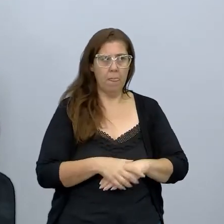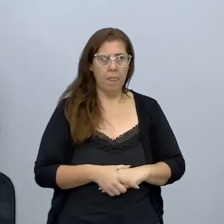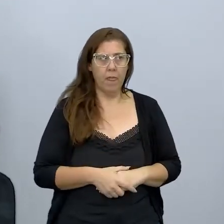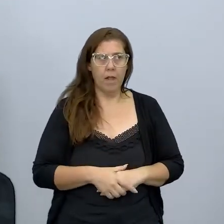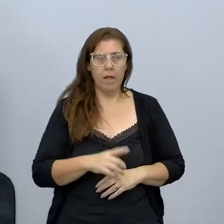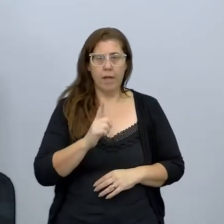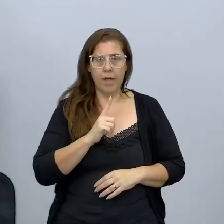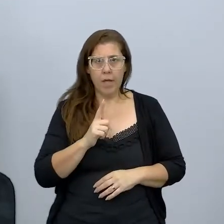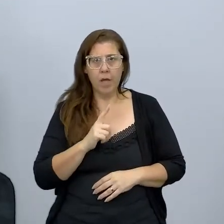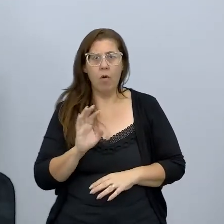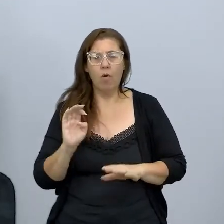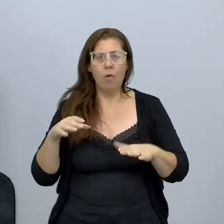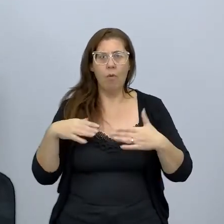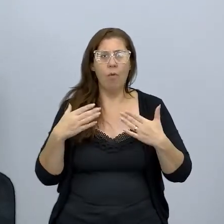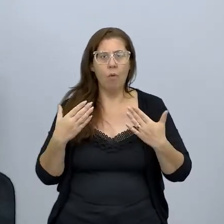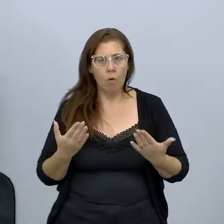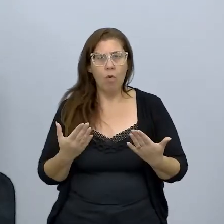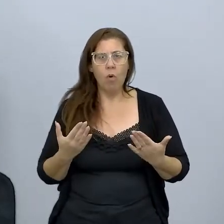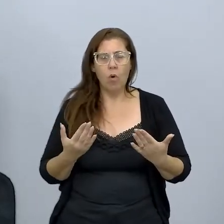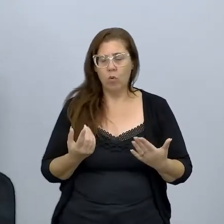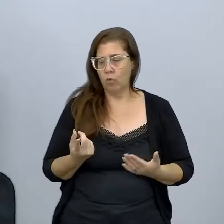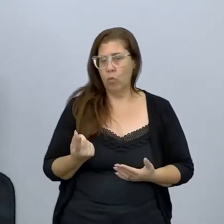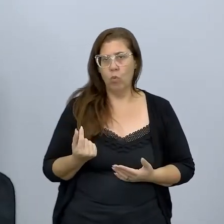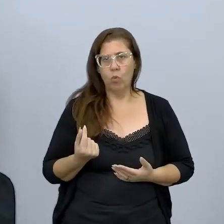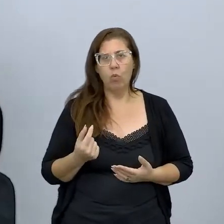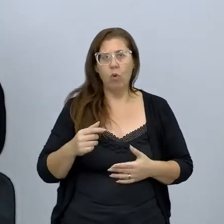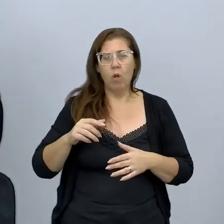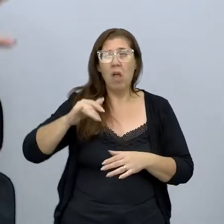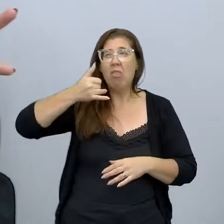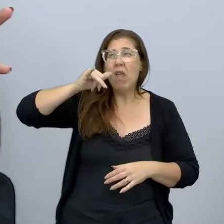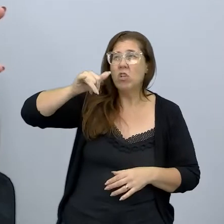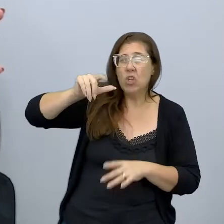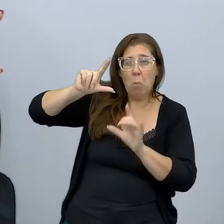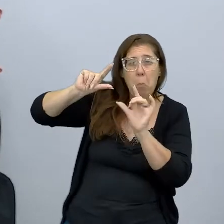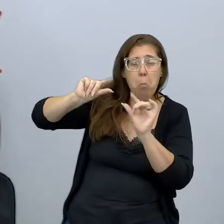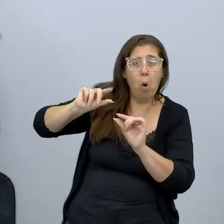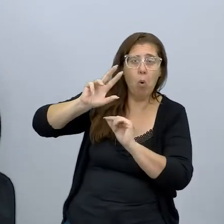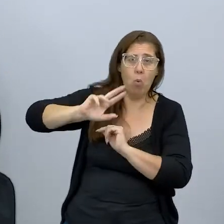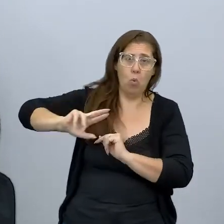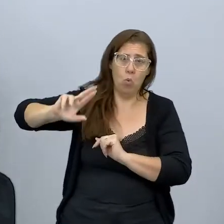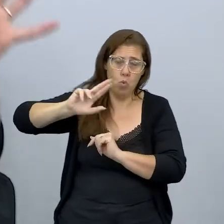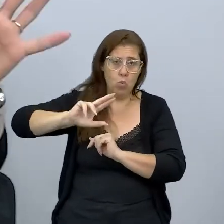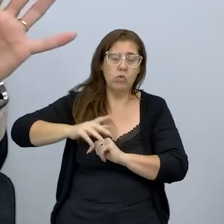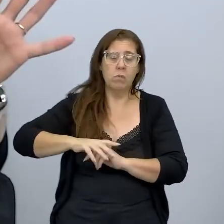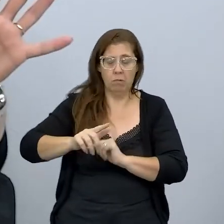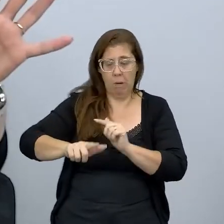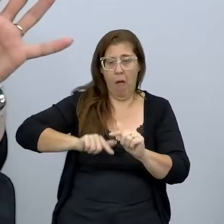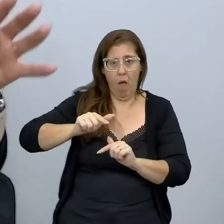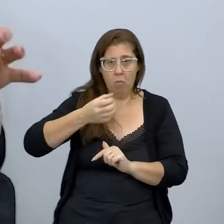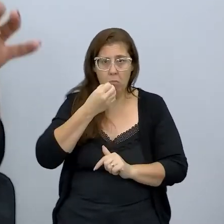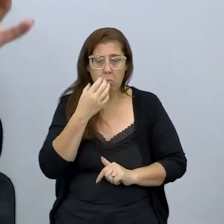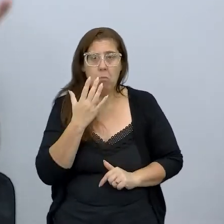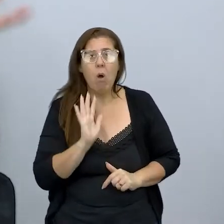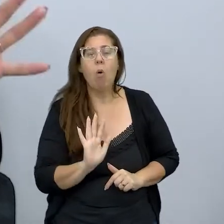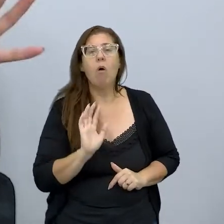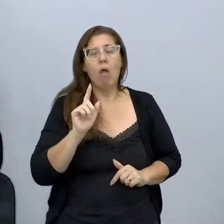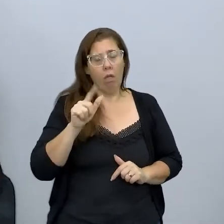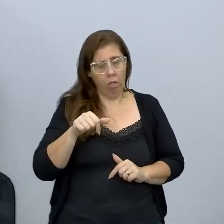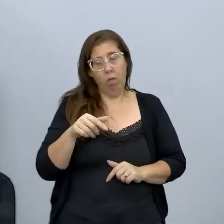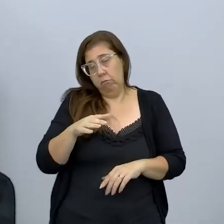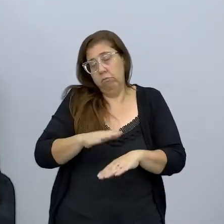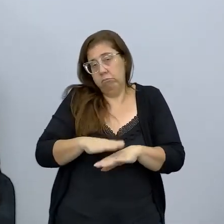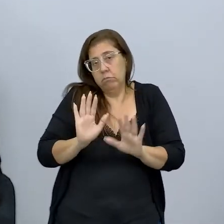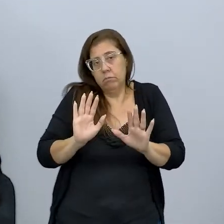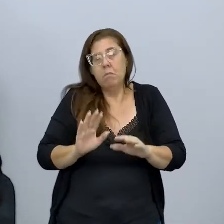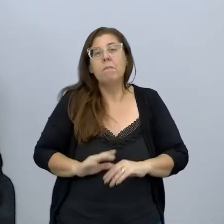ele é eficiente quando ele gasta o mínimo possível da energia que é oferecida para fazer um trabalho bom, que é a função dele.